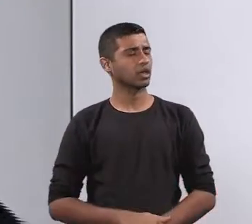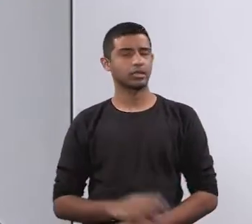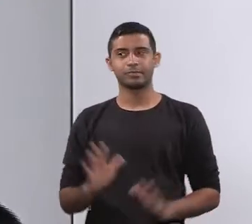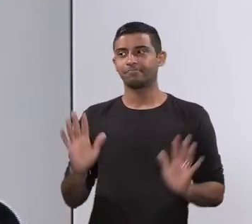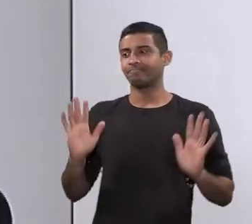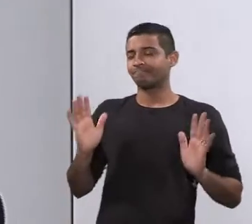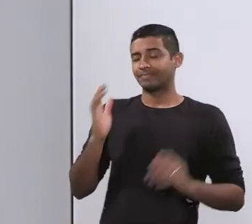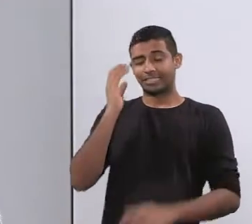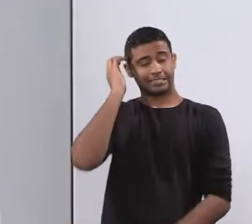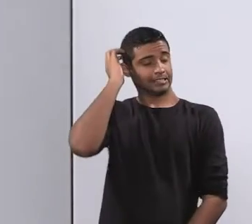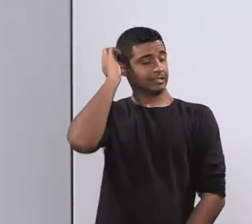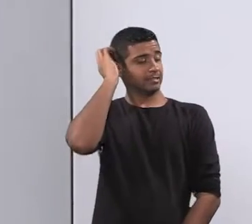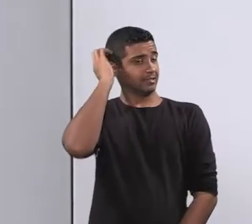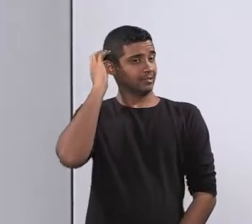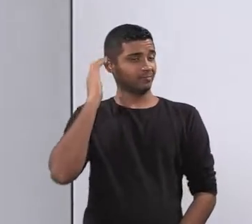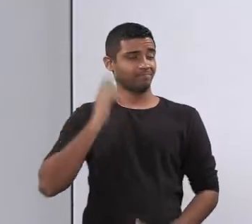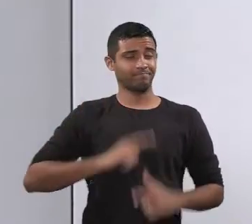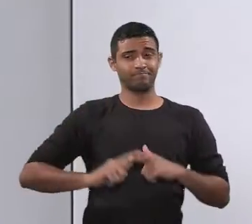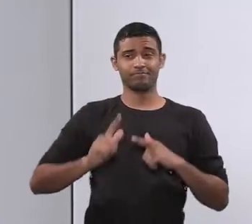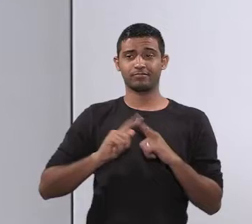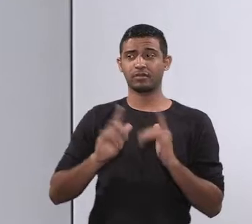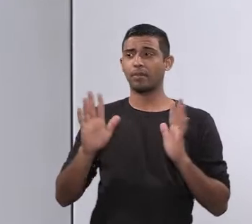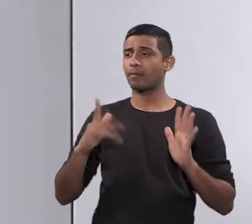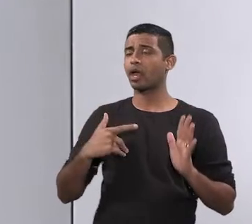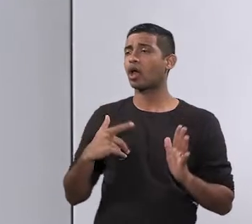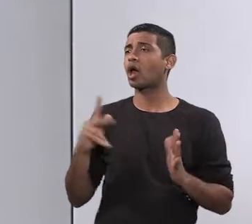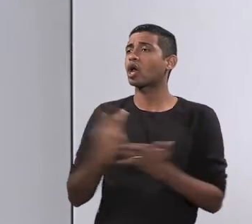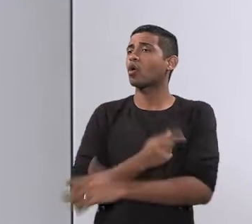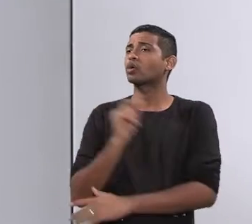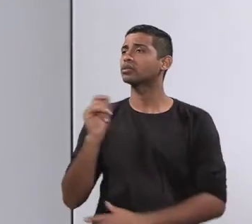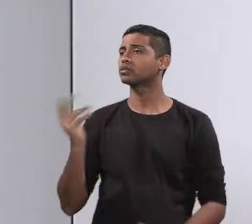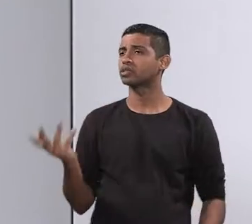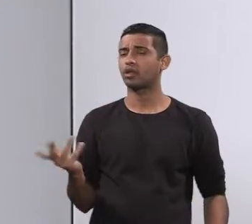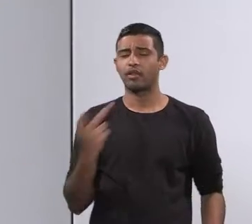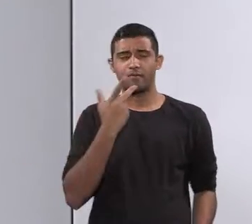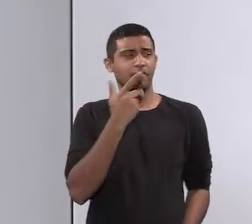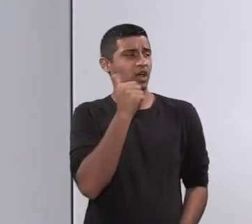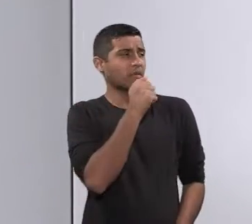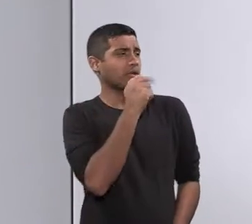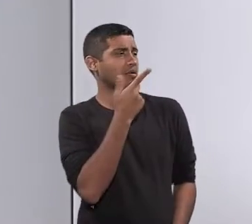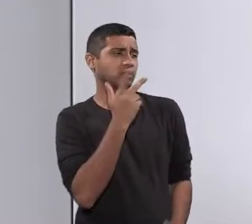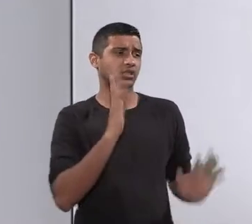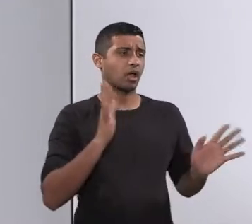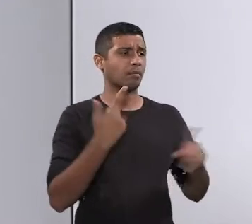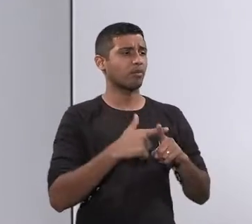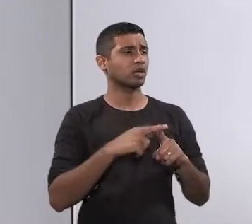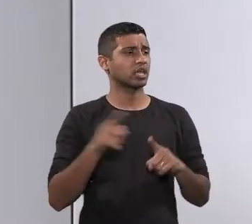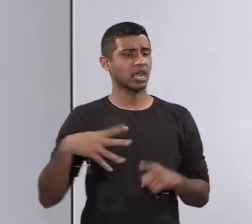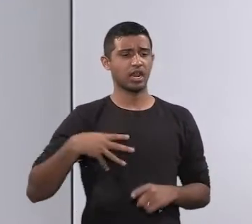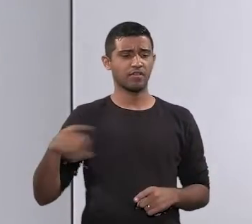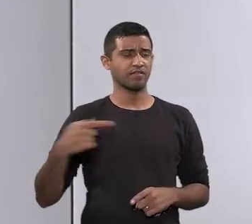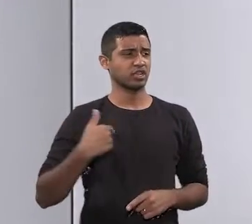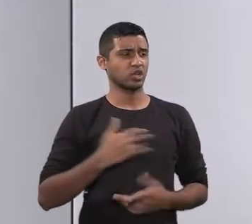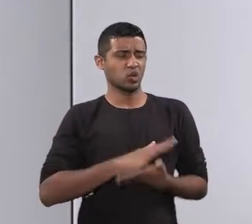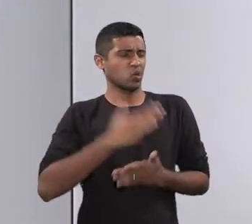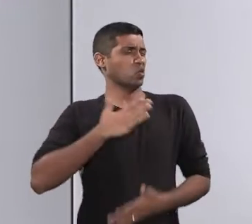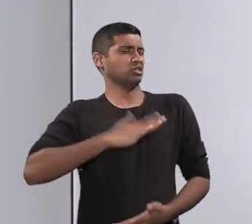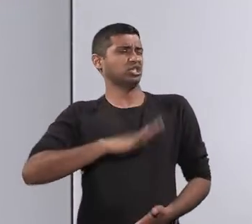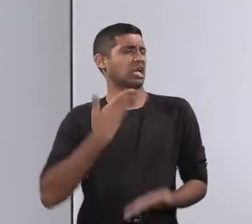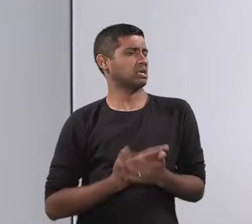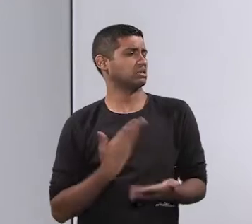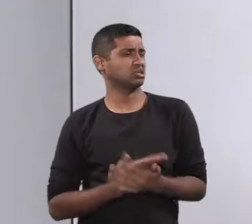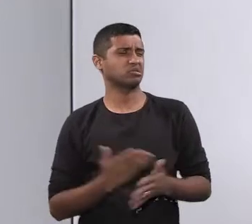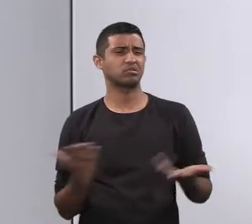pronto, agora que lascou tudo. Aí eu falei, mas senhora, o que aconteceu? Ela, não, porque agora o meu filho não gostava de